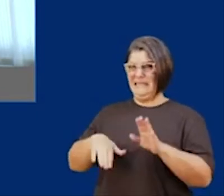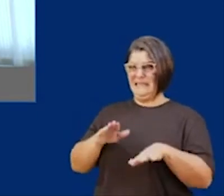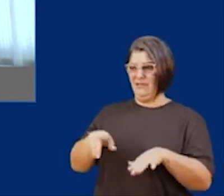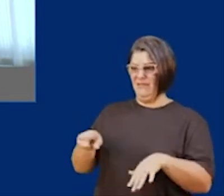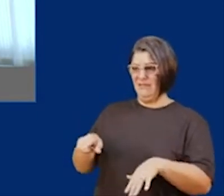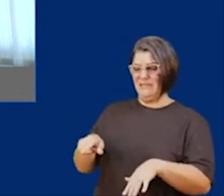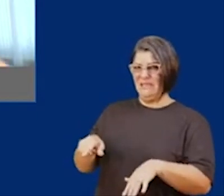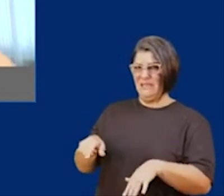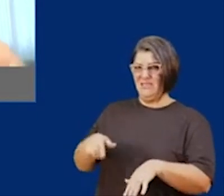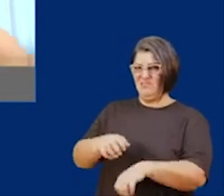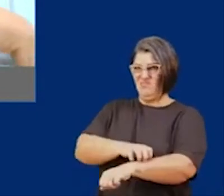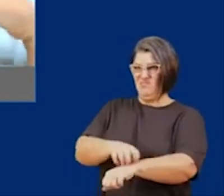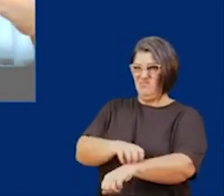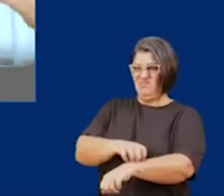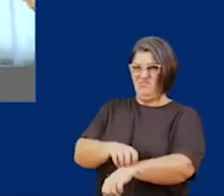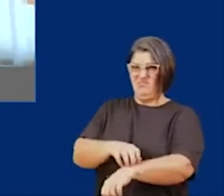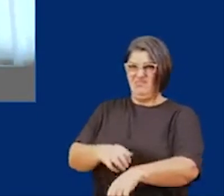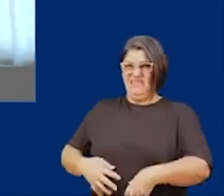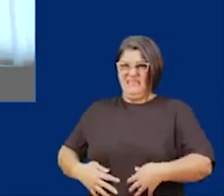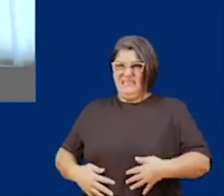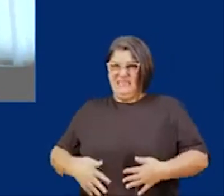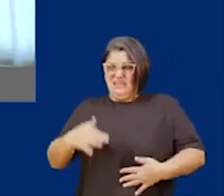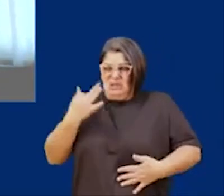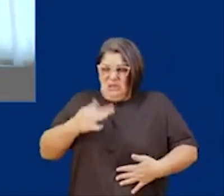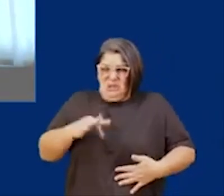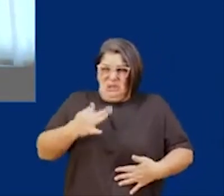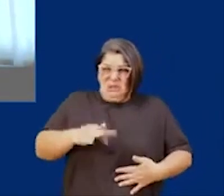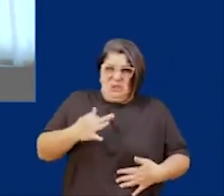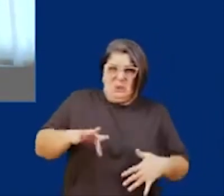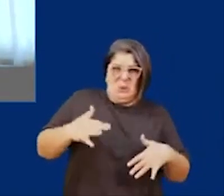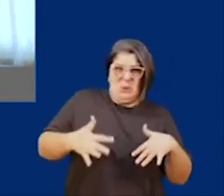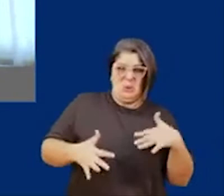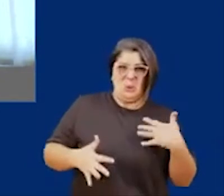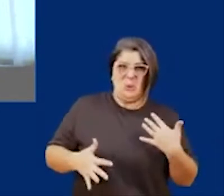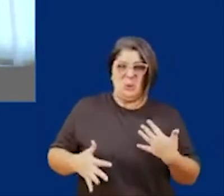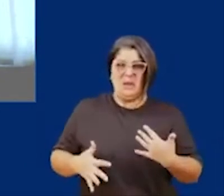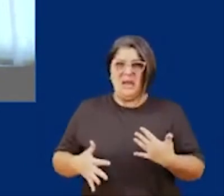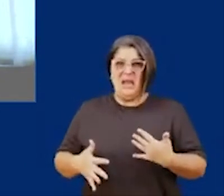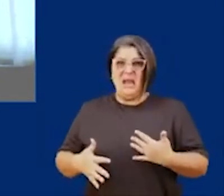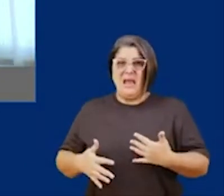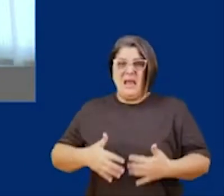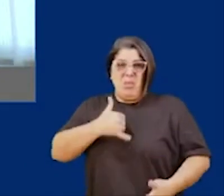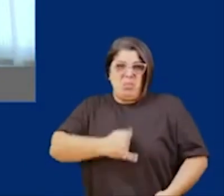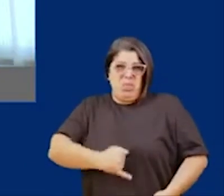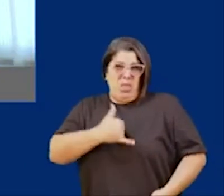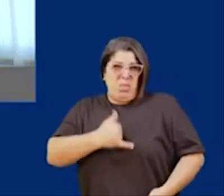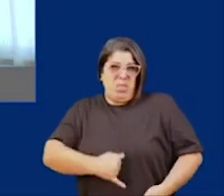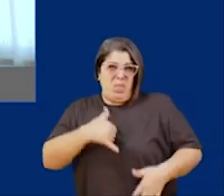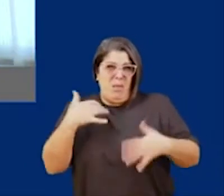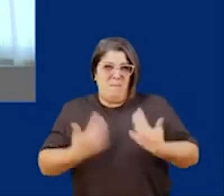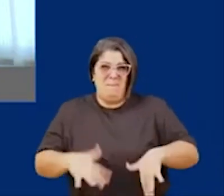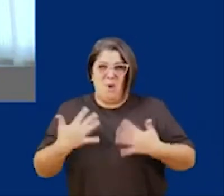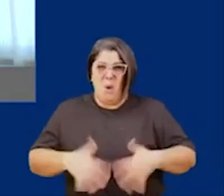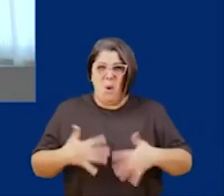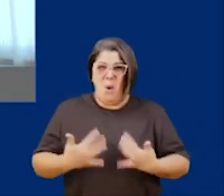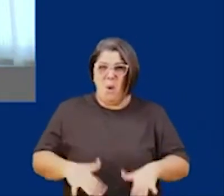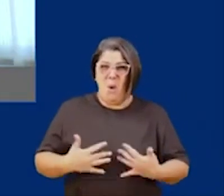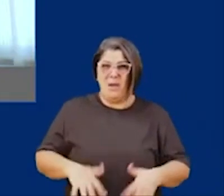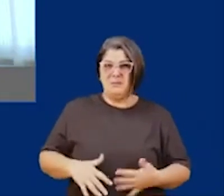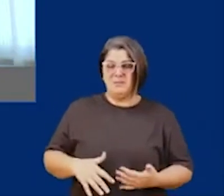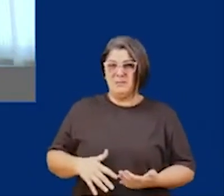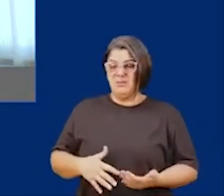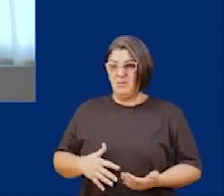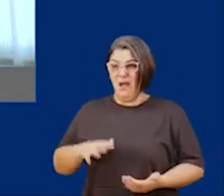quando ela é oferecido, ela tem cólica exacerbada, ela tem muita diarreia, se ela tem um efeito, né,